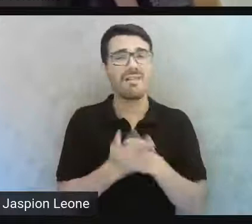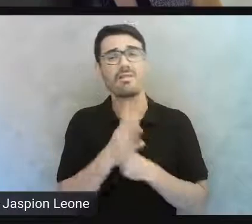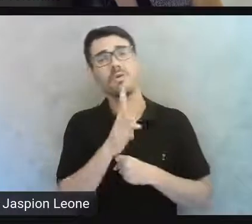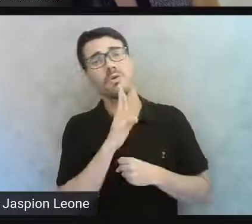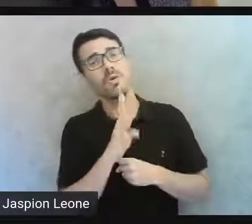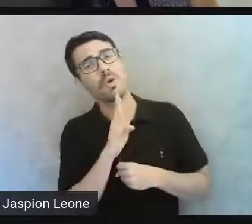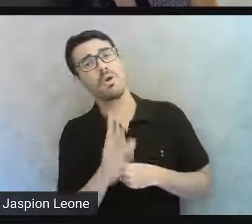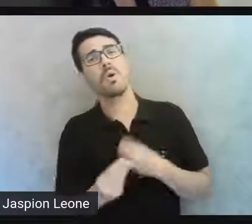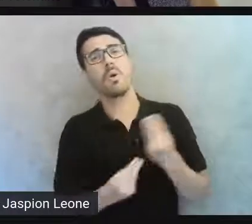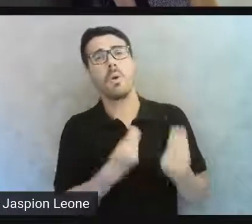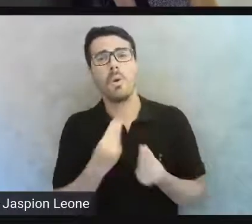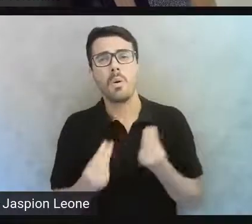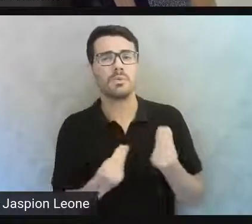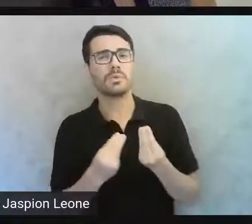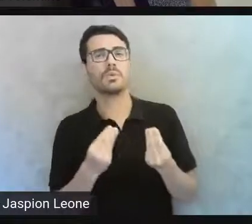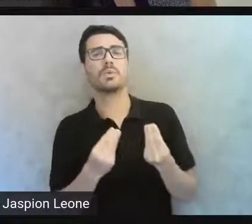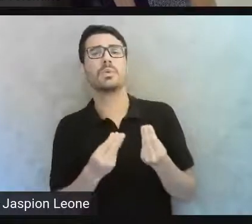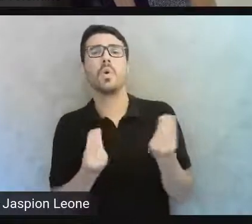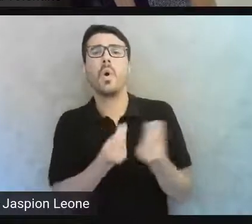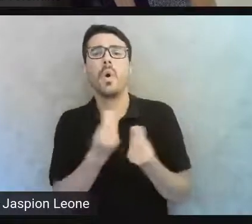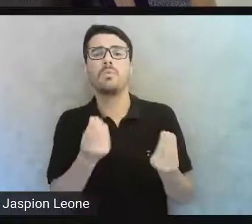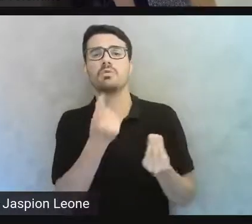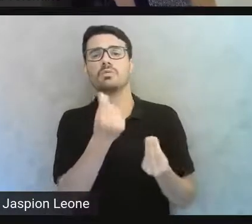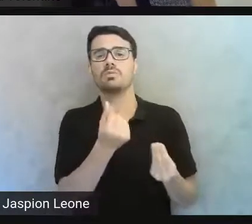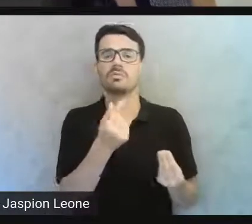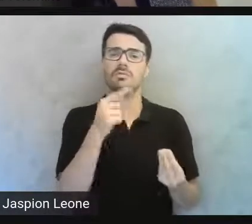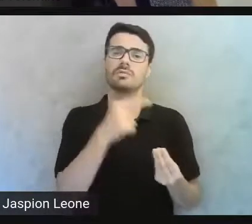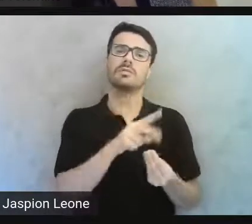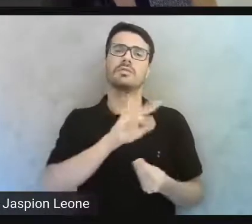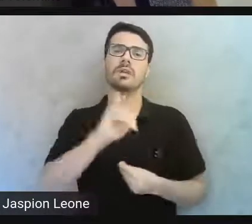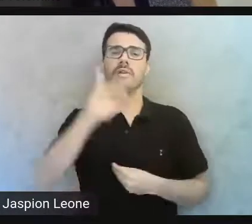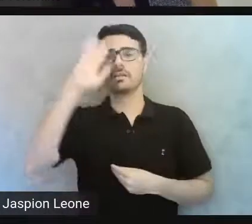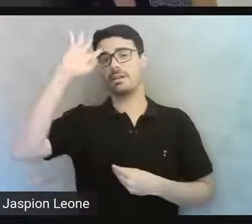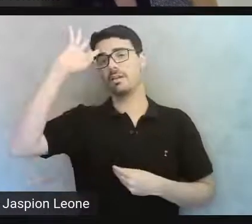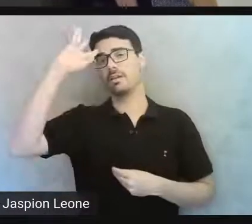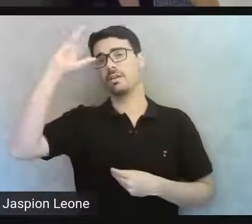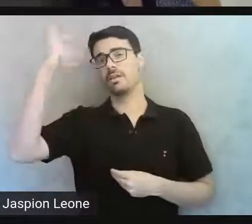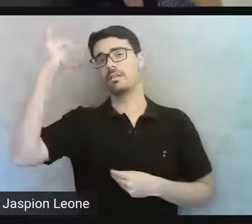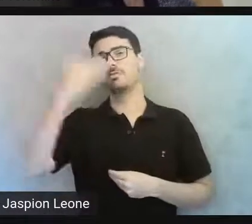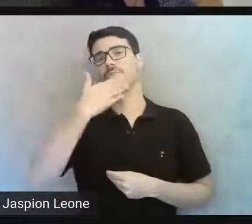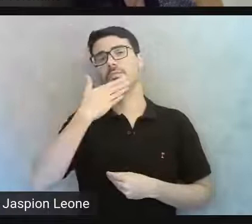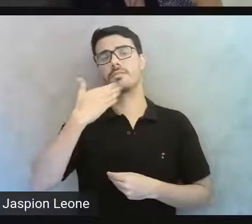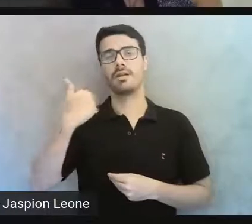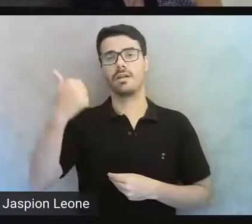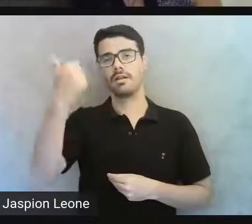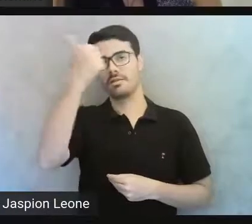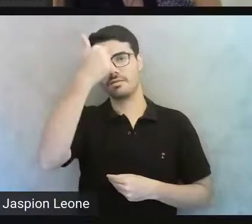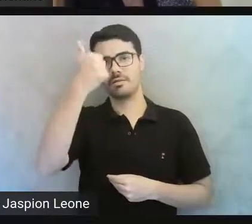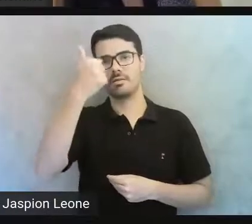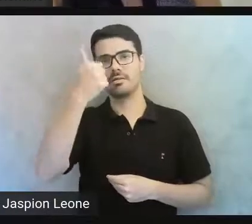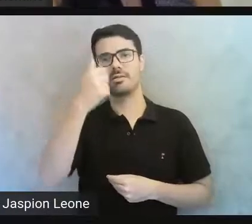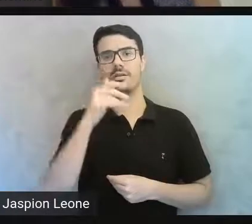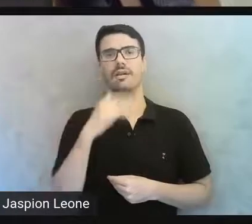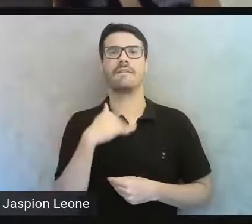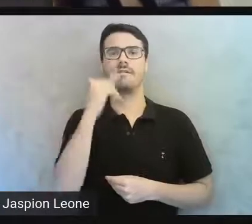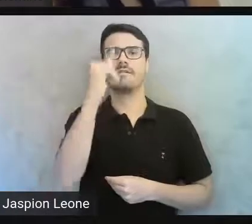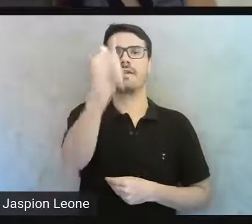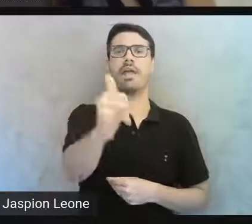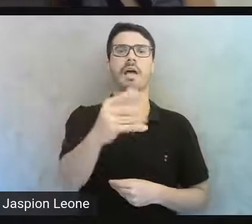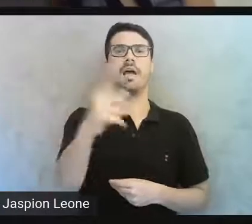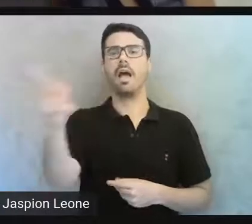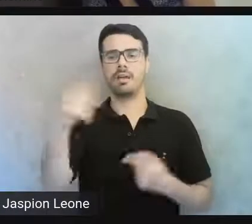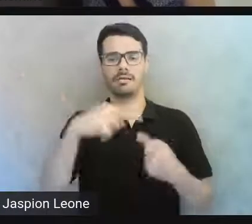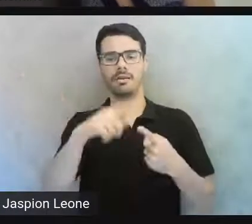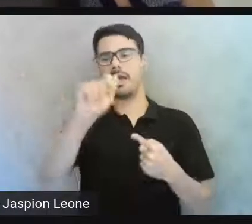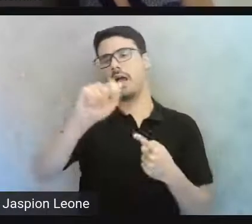o suporte, conhecer os custos, você vai ter condições de tomar uma decisão que vai ser muito melhor do que eu te falar, invista na corretora A,